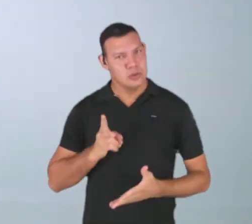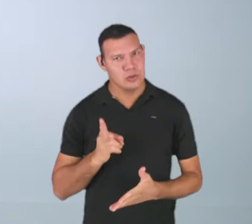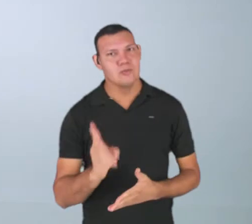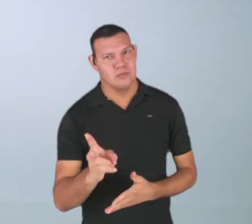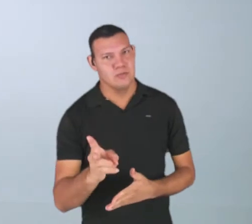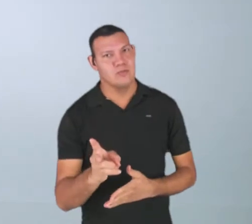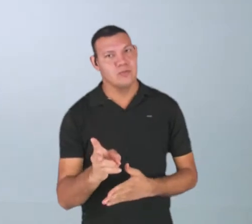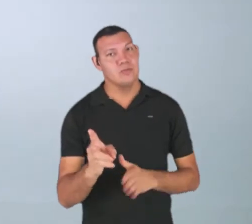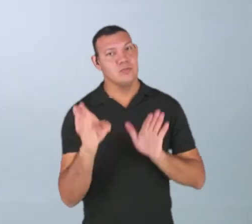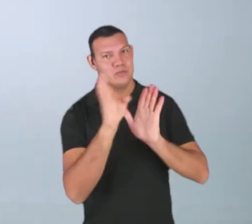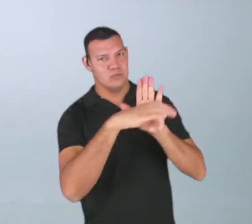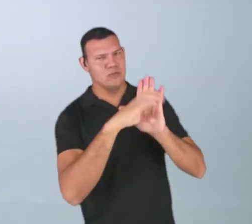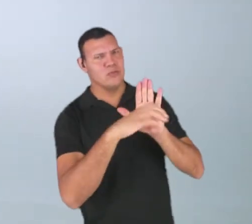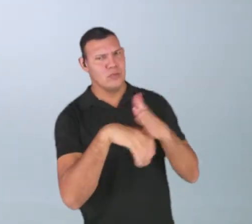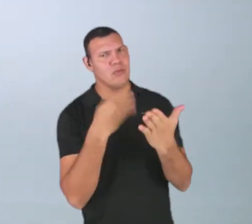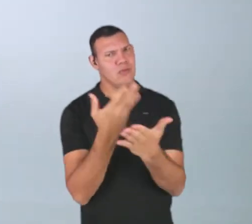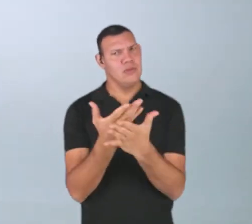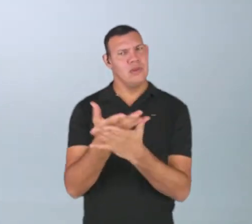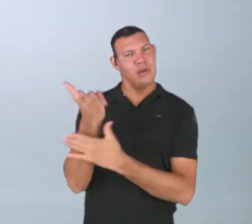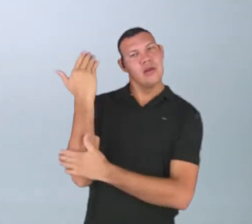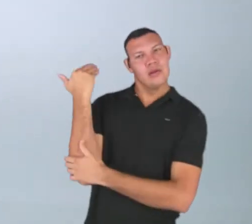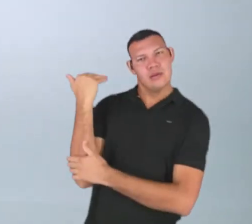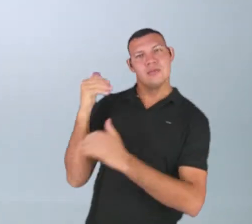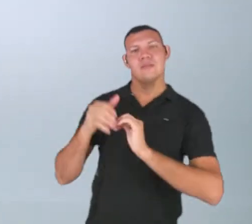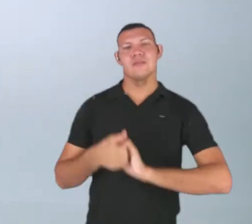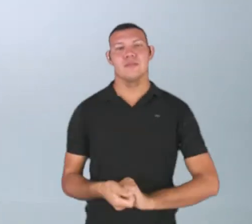continuidade ao assunto que começamos na aula passada.